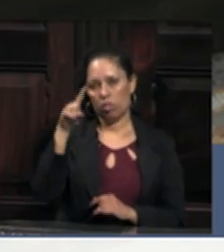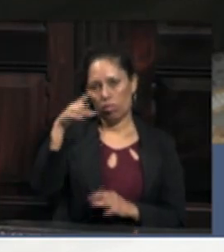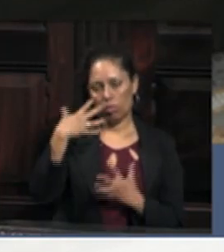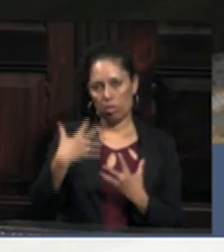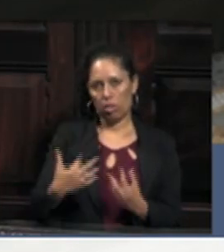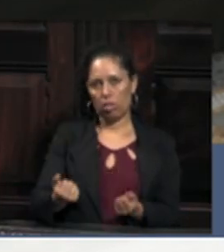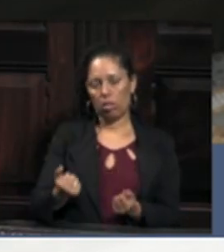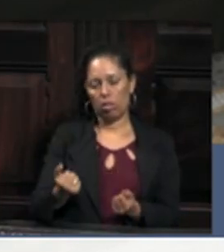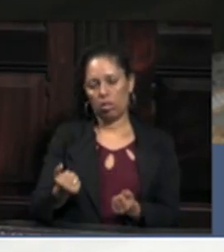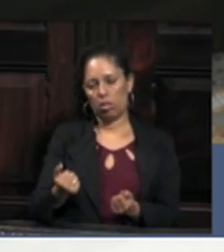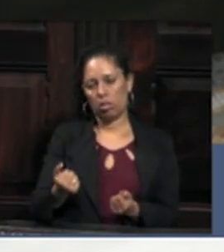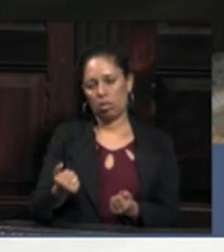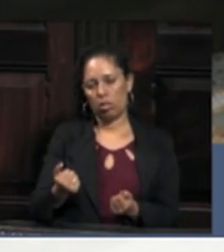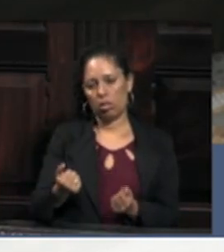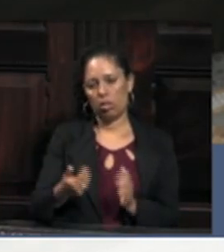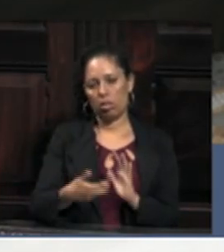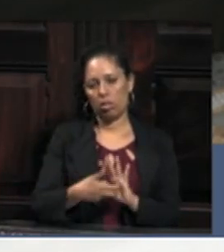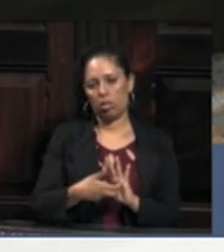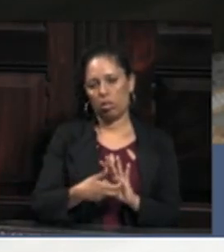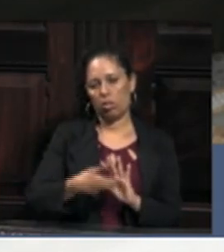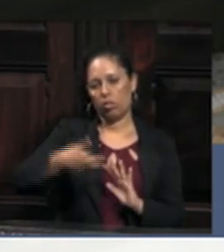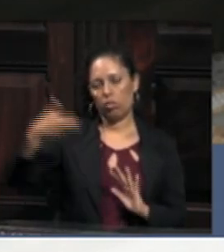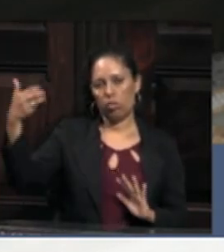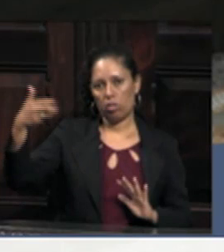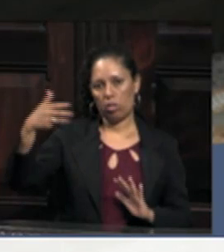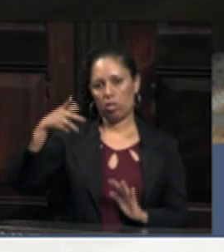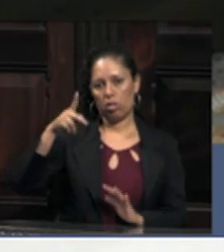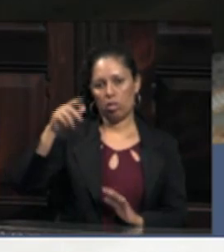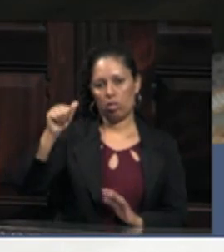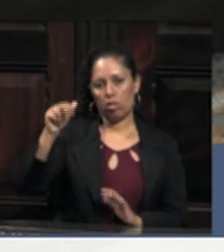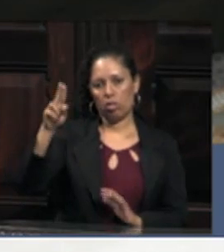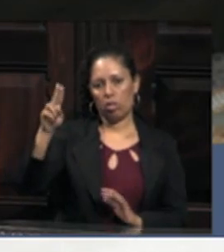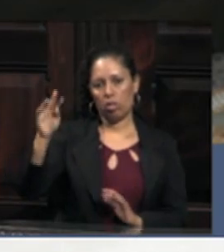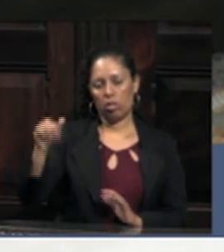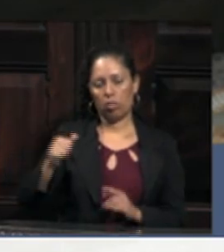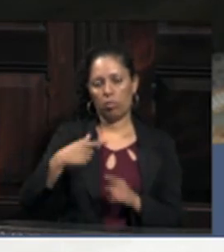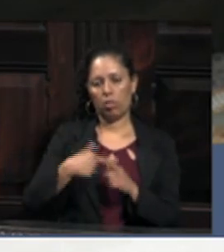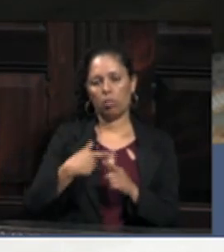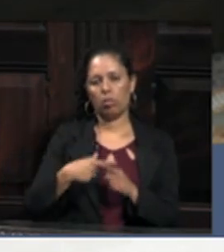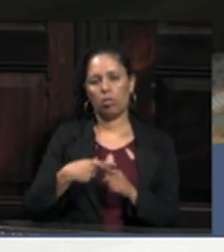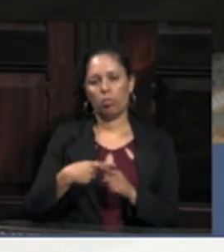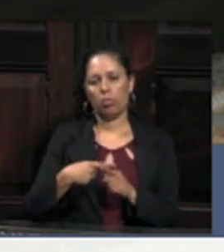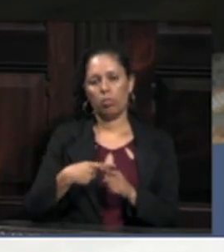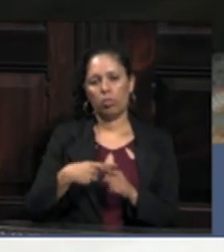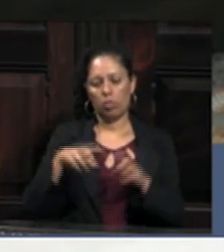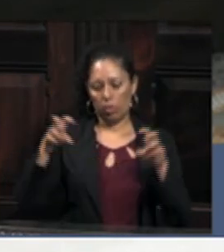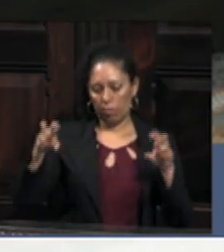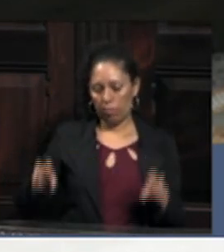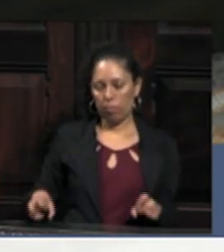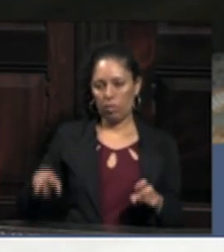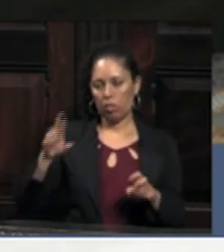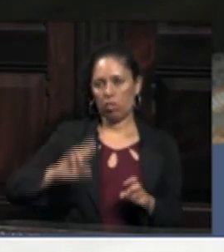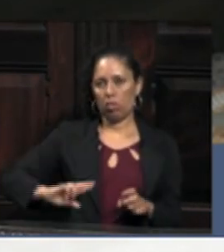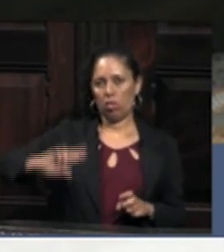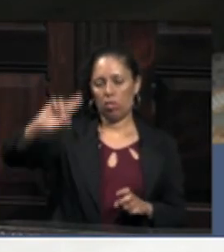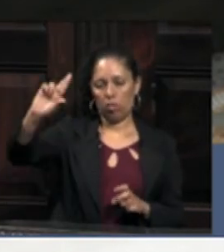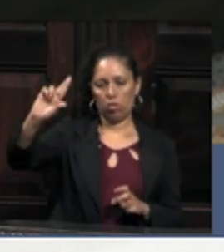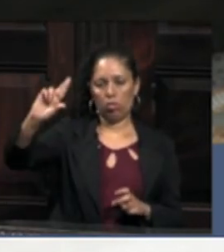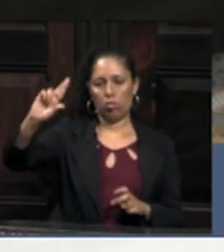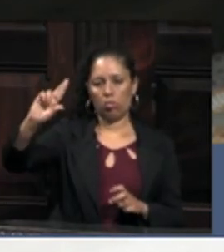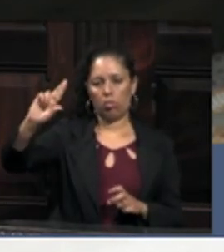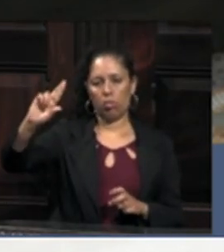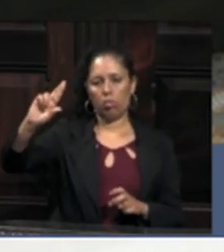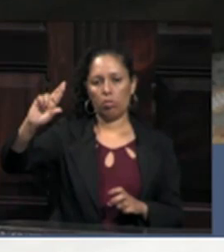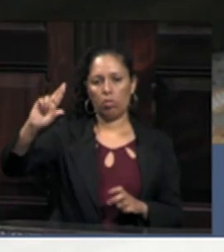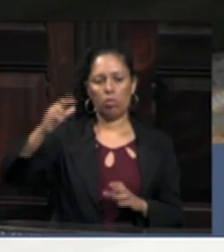seu desejo, o retire de pauta e peça para a mesa diretora ou